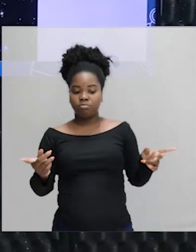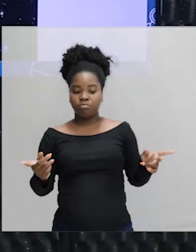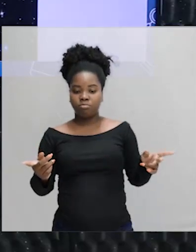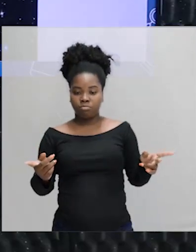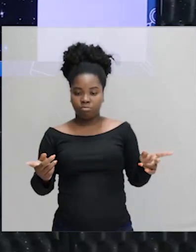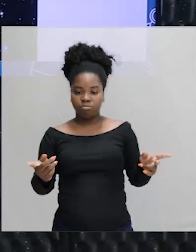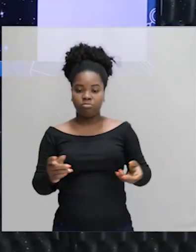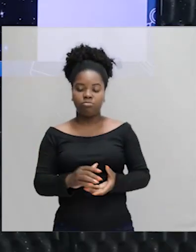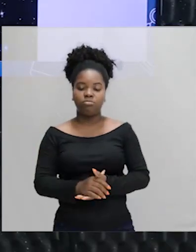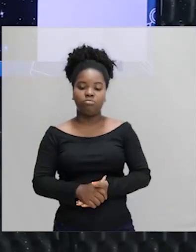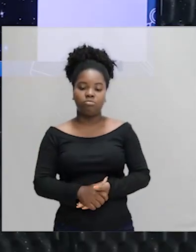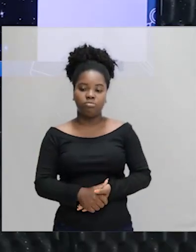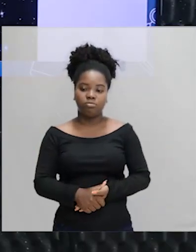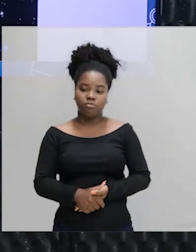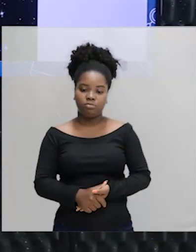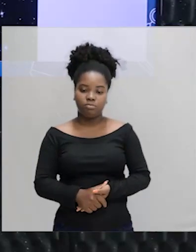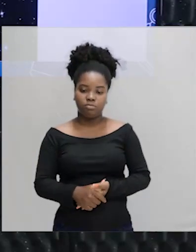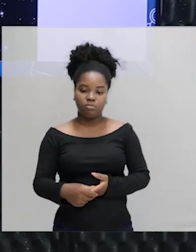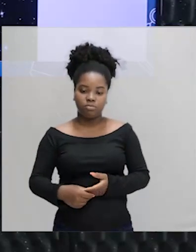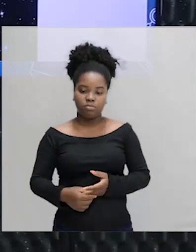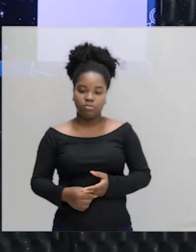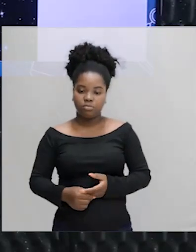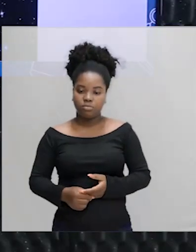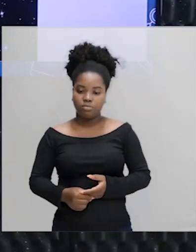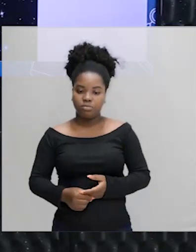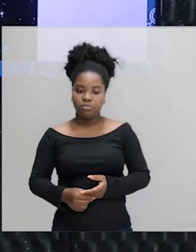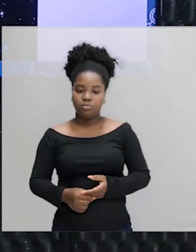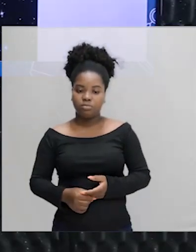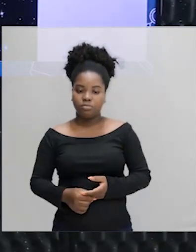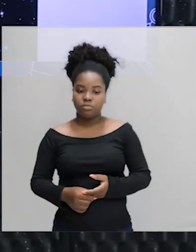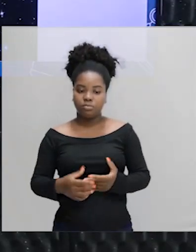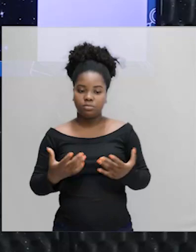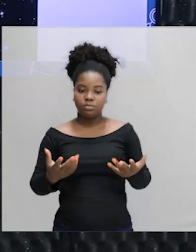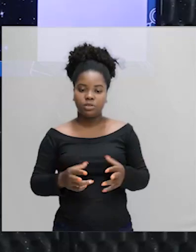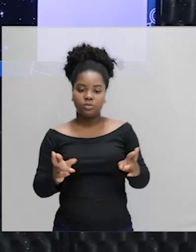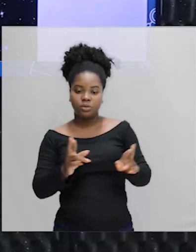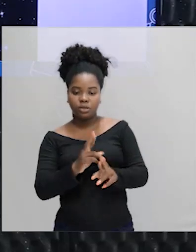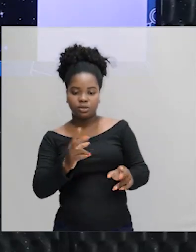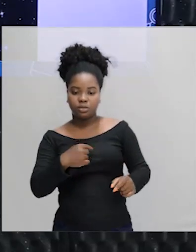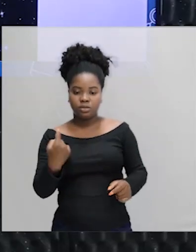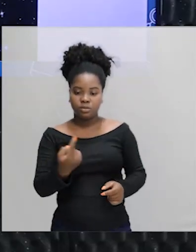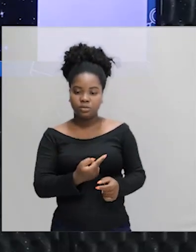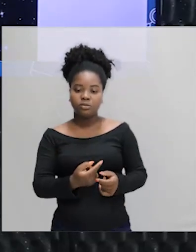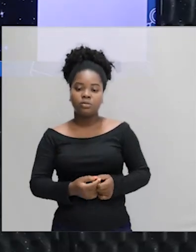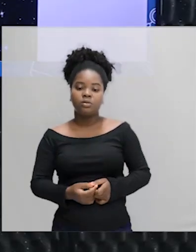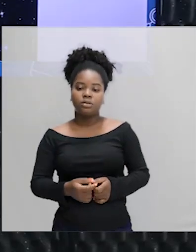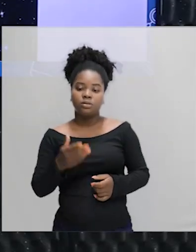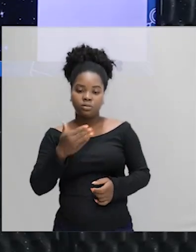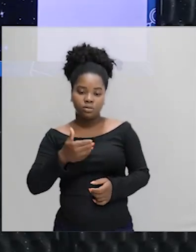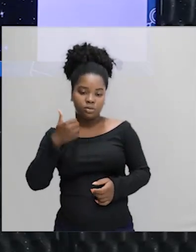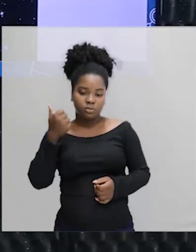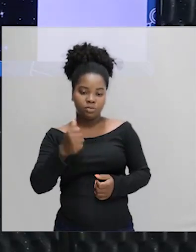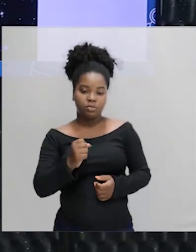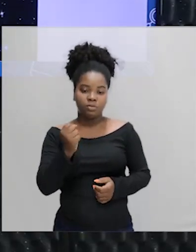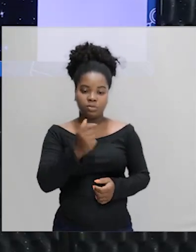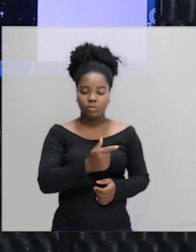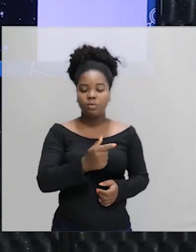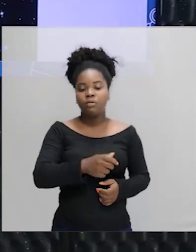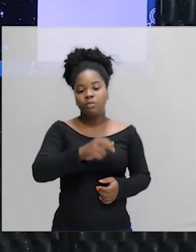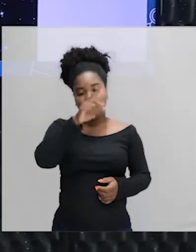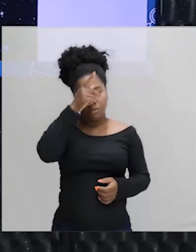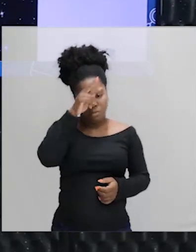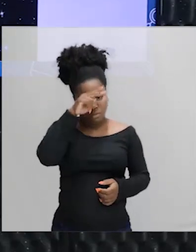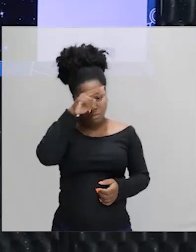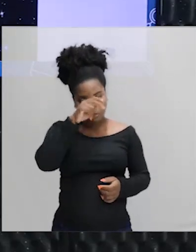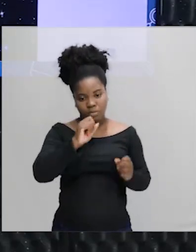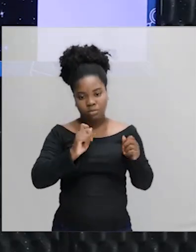desprezível, né, a vida desses insetos. Então, para eles, em relação a gente, eles também não vão conseguir ver essas mudanças. É basicamente